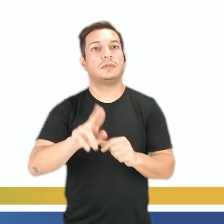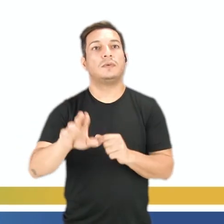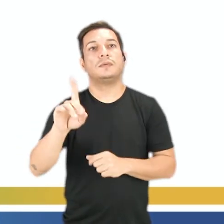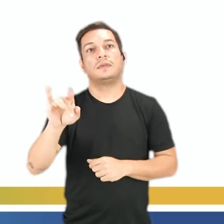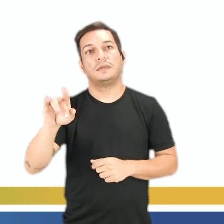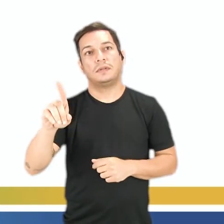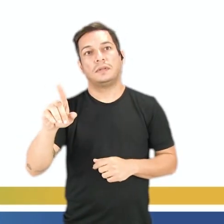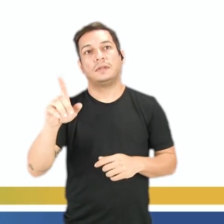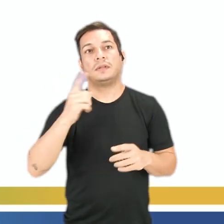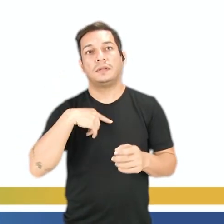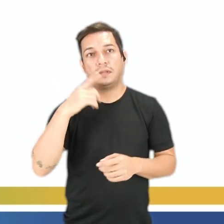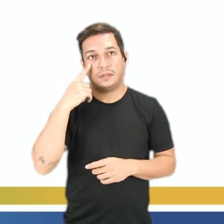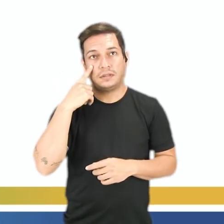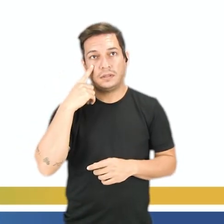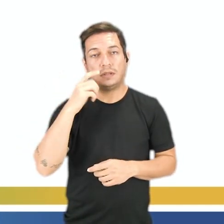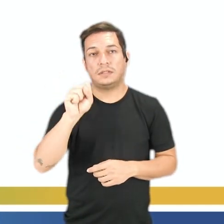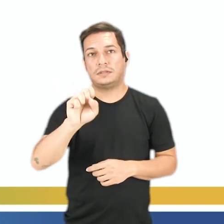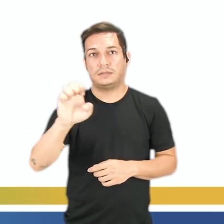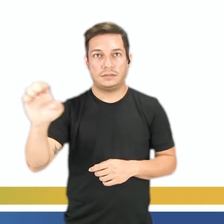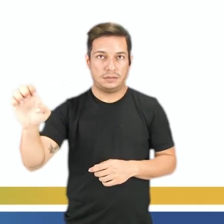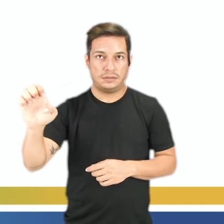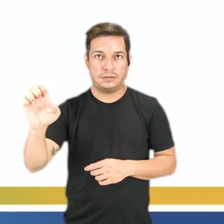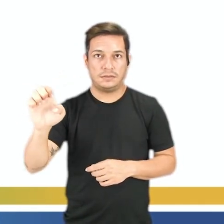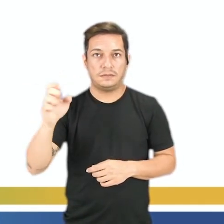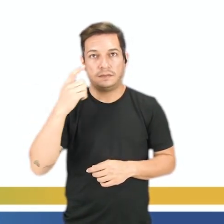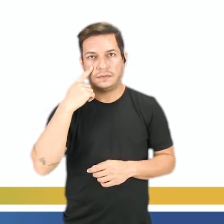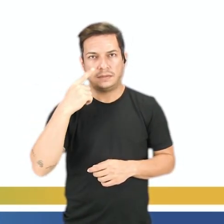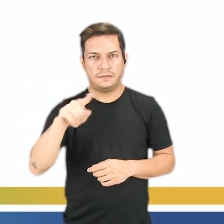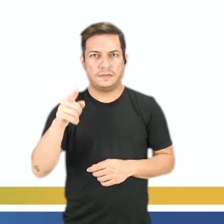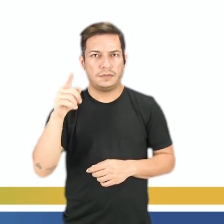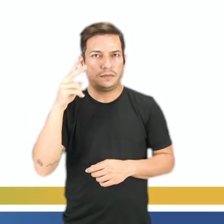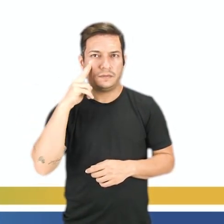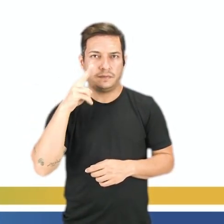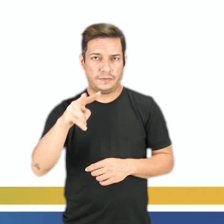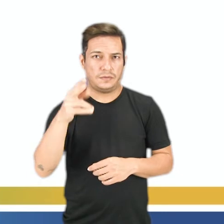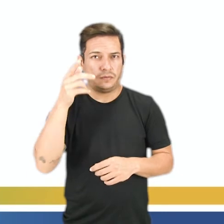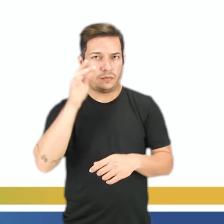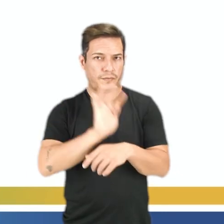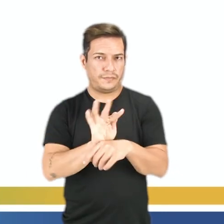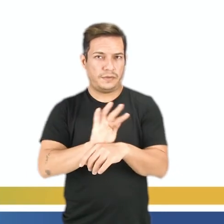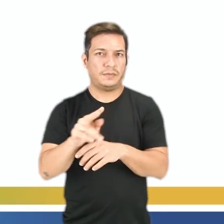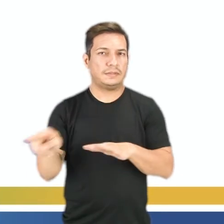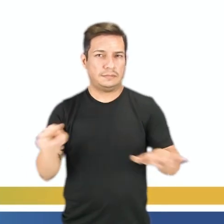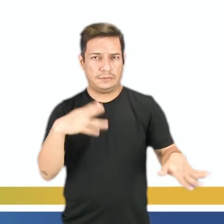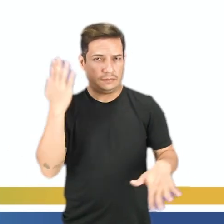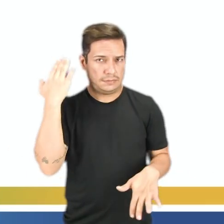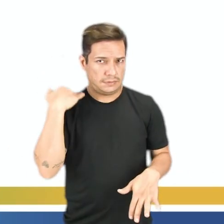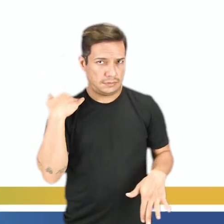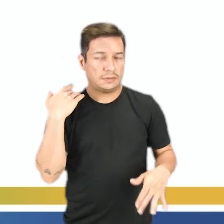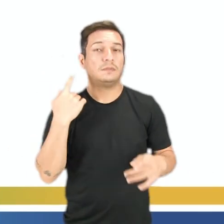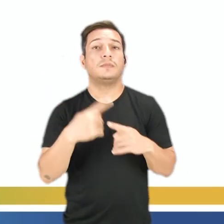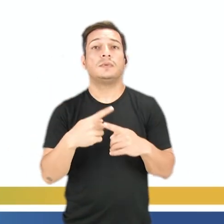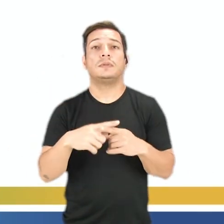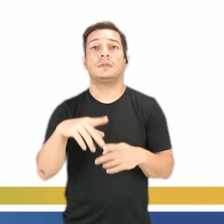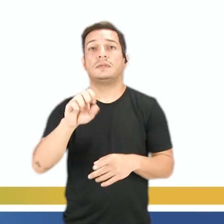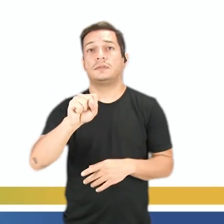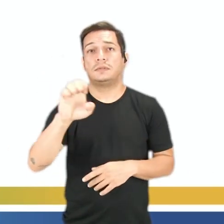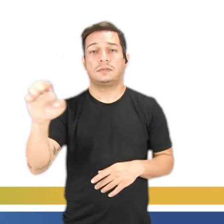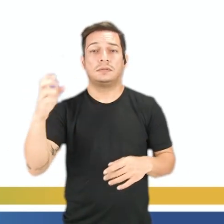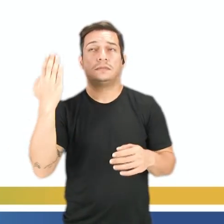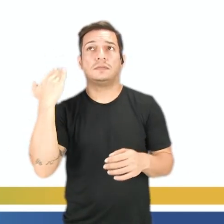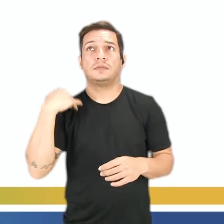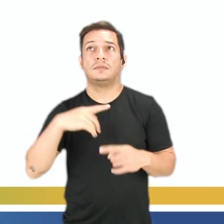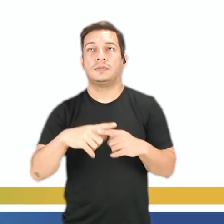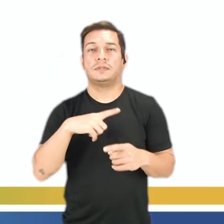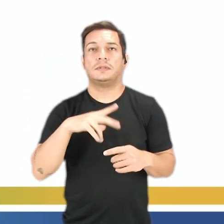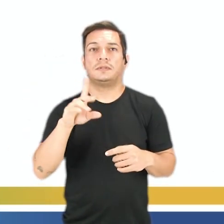usar o did. Did you see the movie last week? Você viu o filme na semana passada? Por que o see não